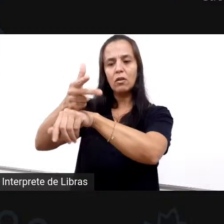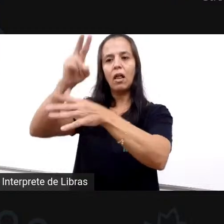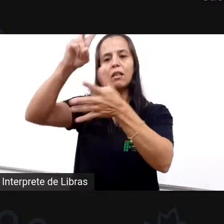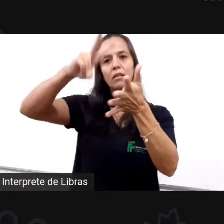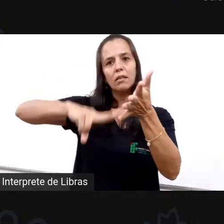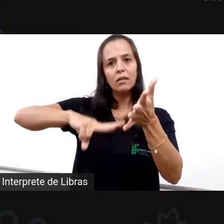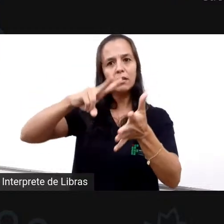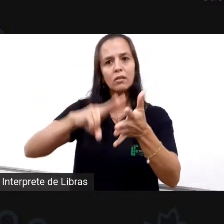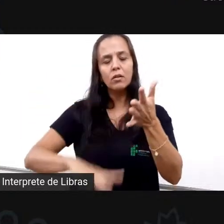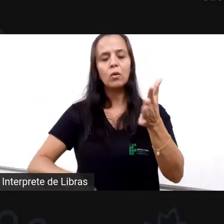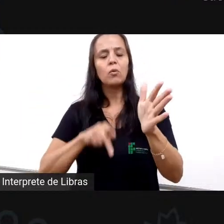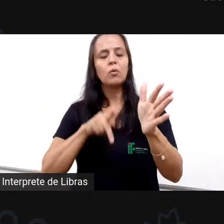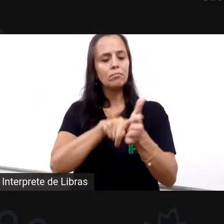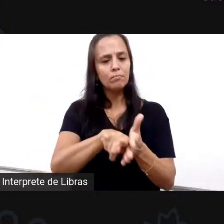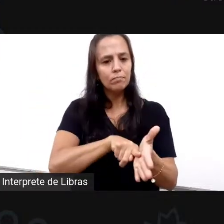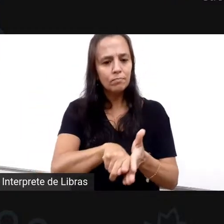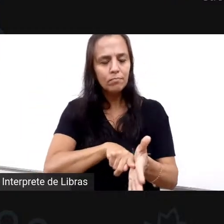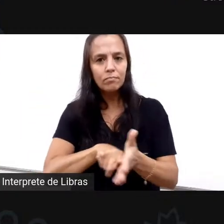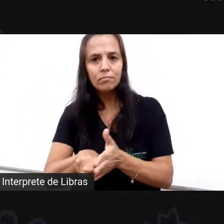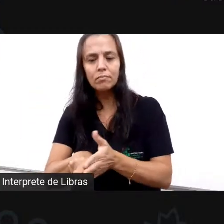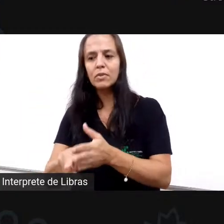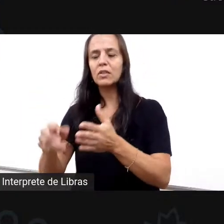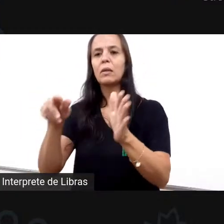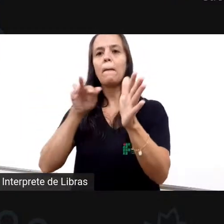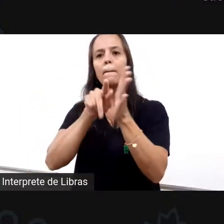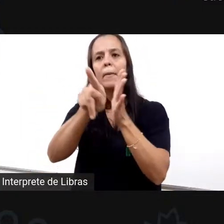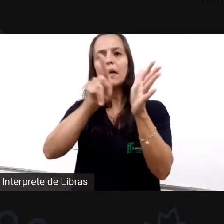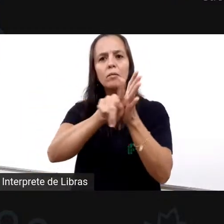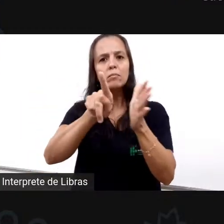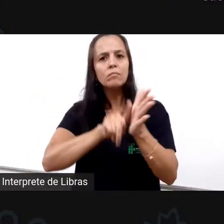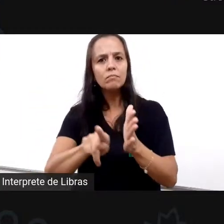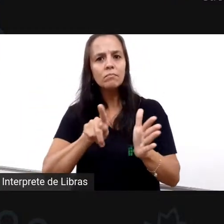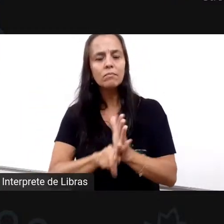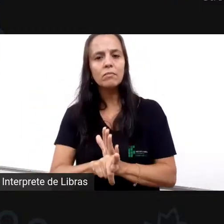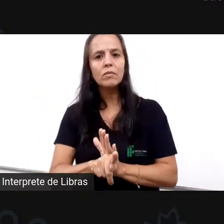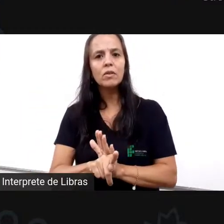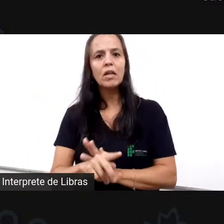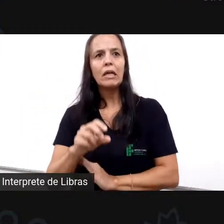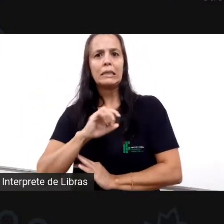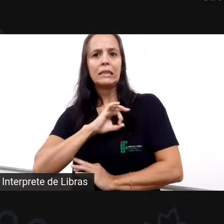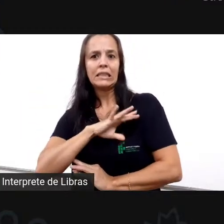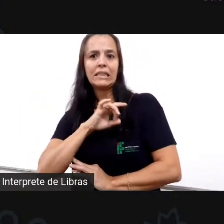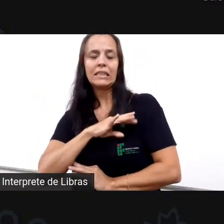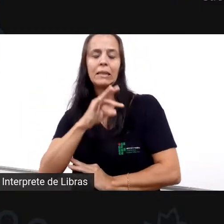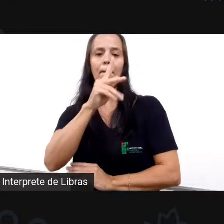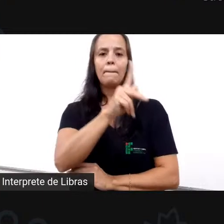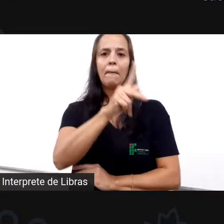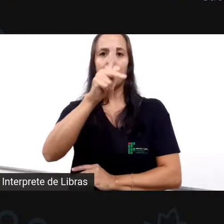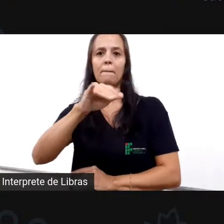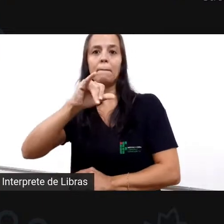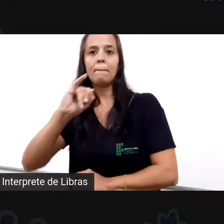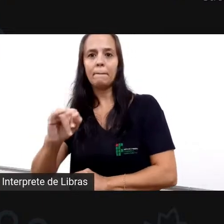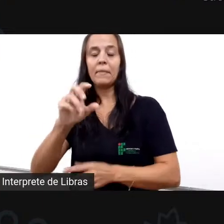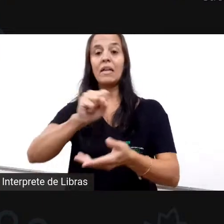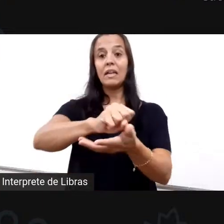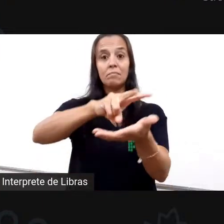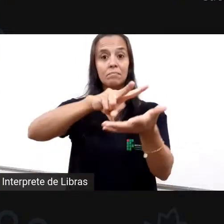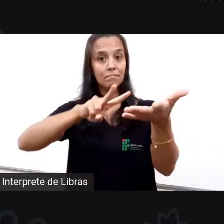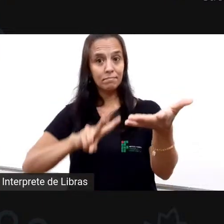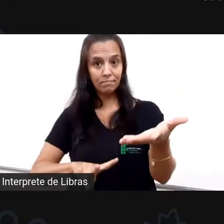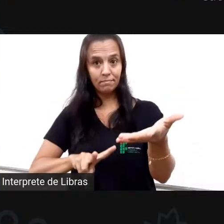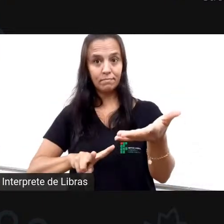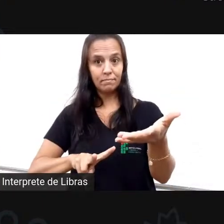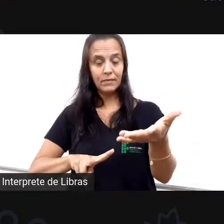leituras, pesquisas, questionários, as tão temidas PPIs e avaliações.